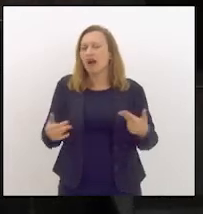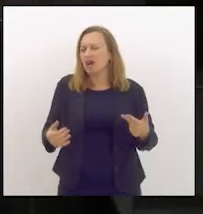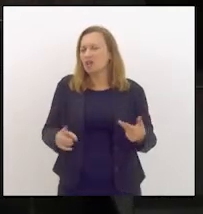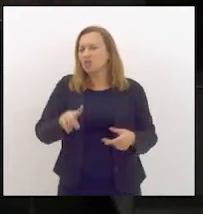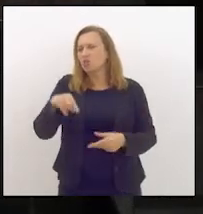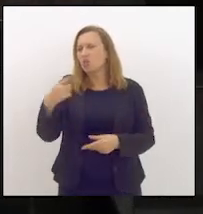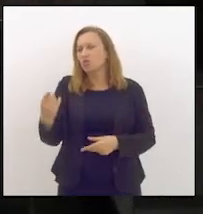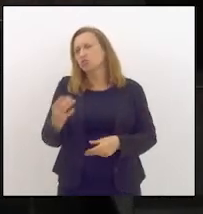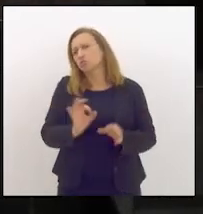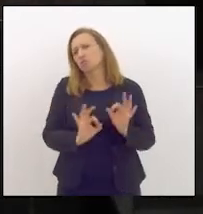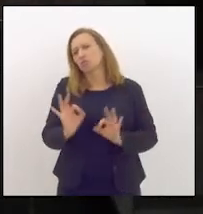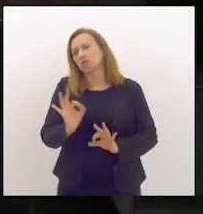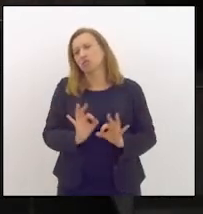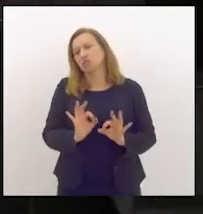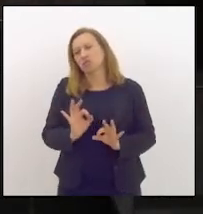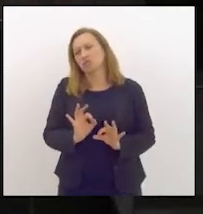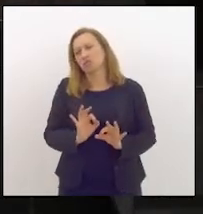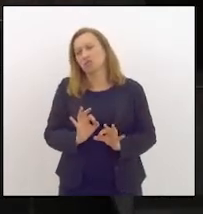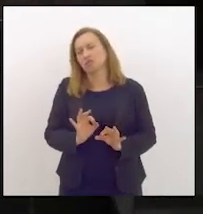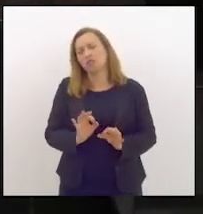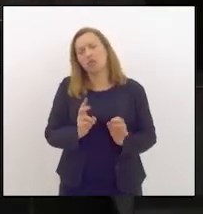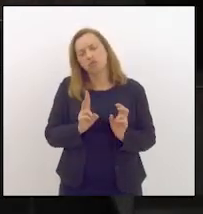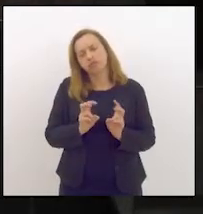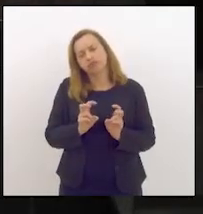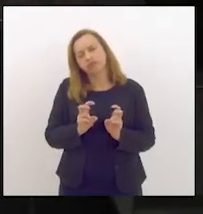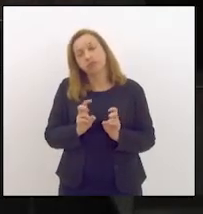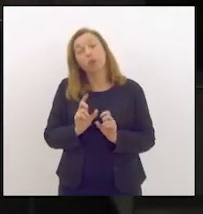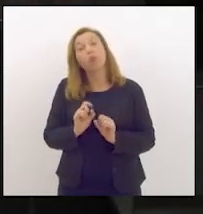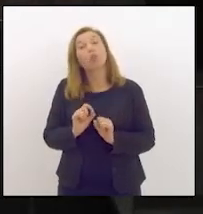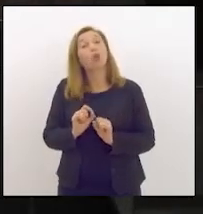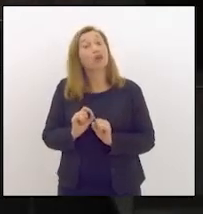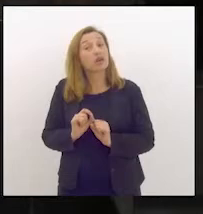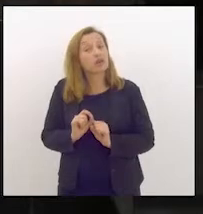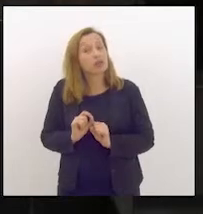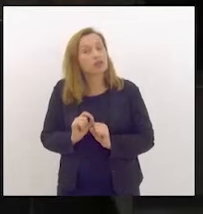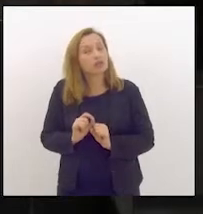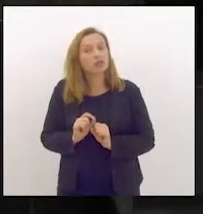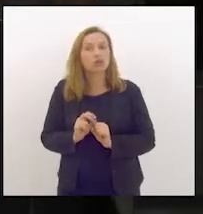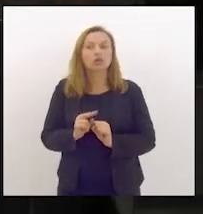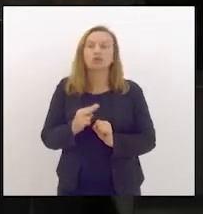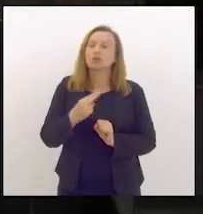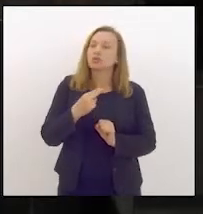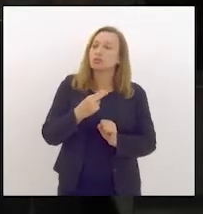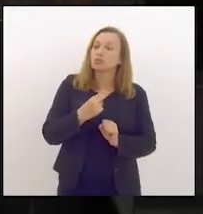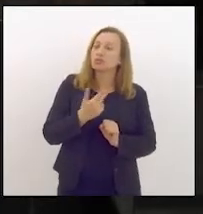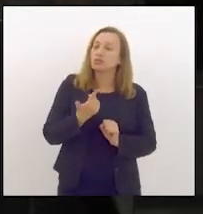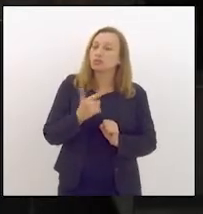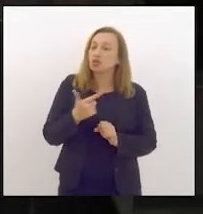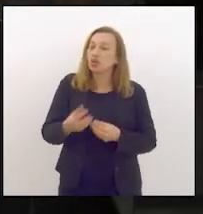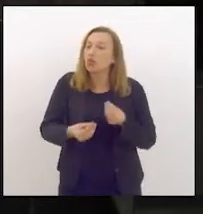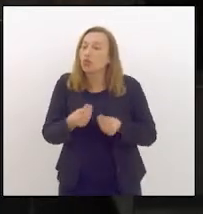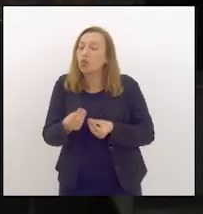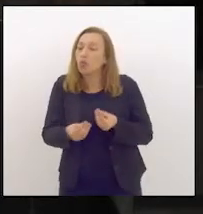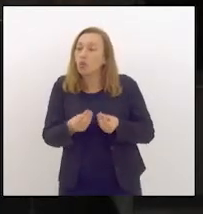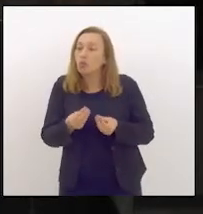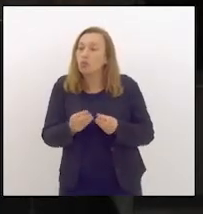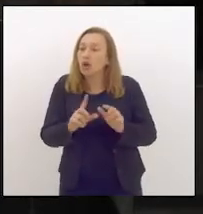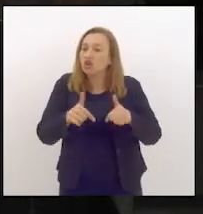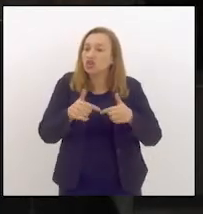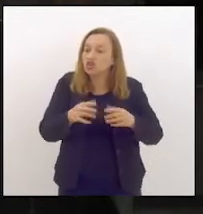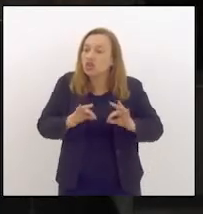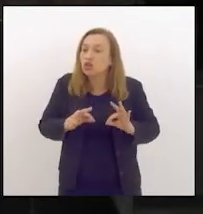programas E aí verificaram que não como dirão tá conta do recado porque